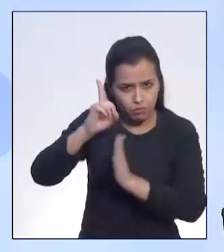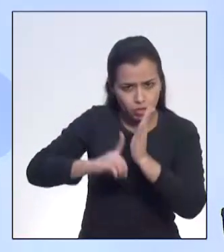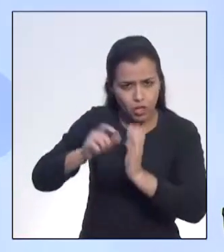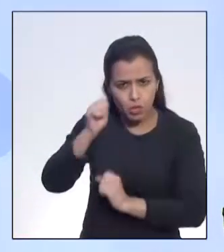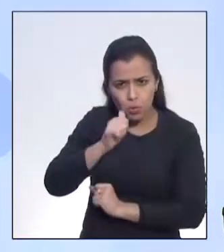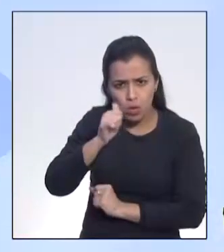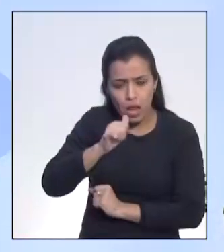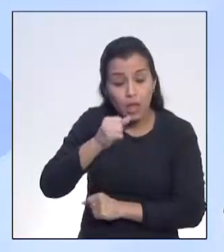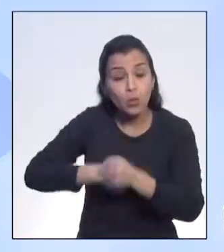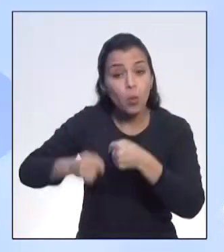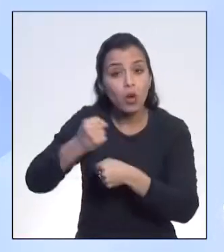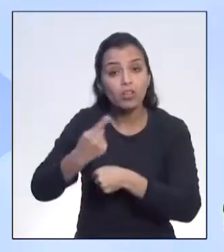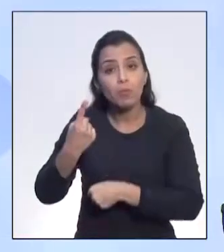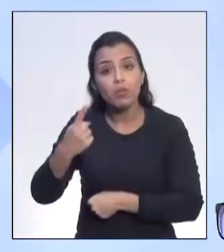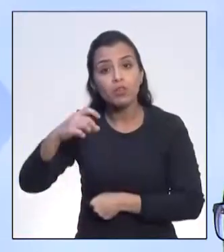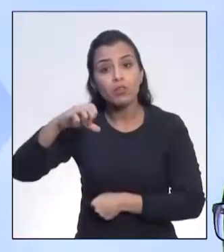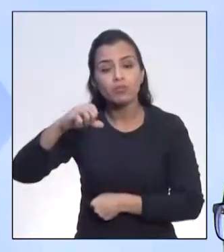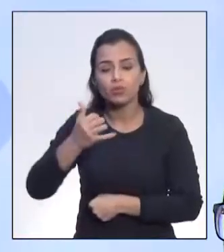1927,